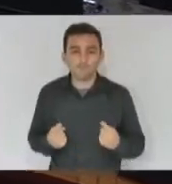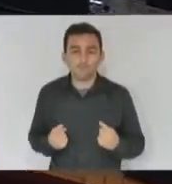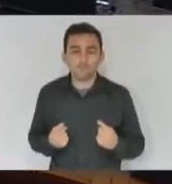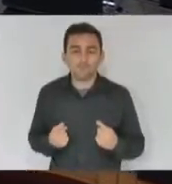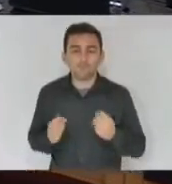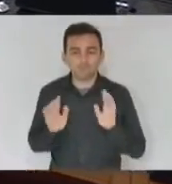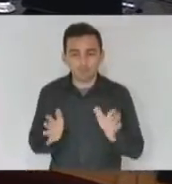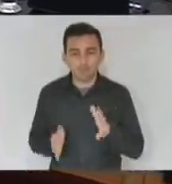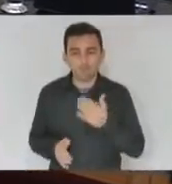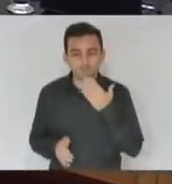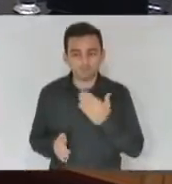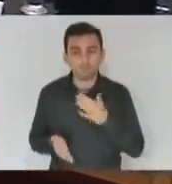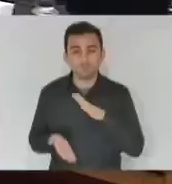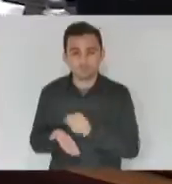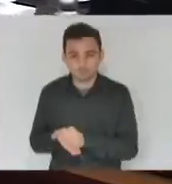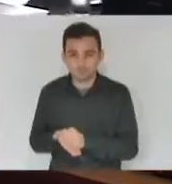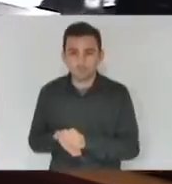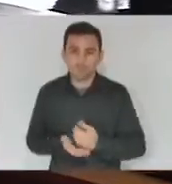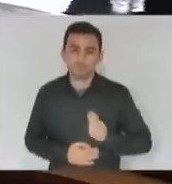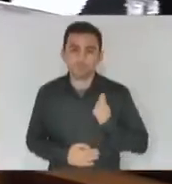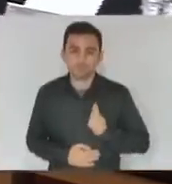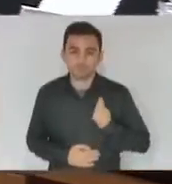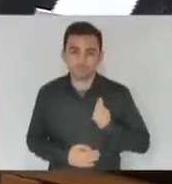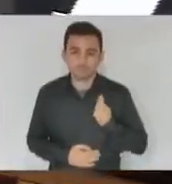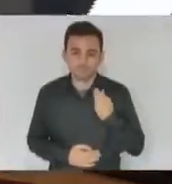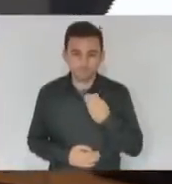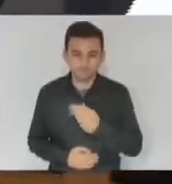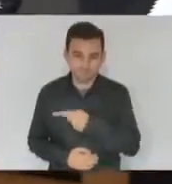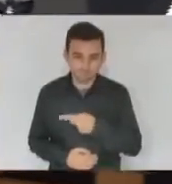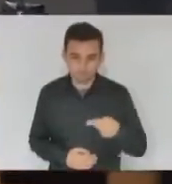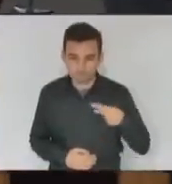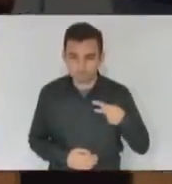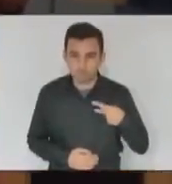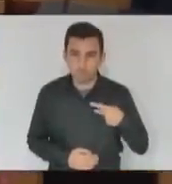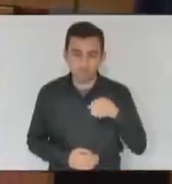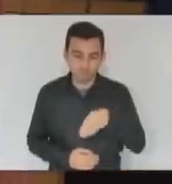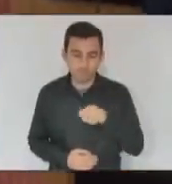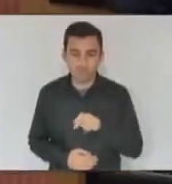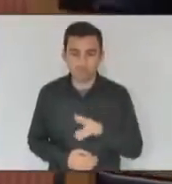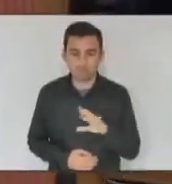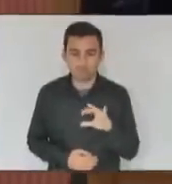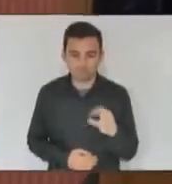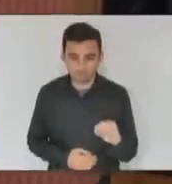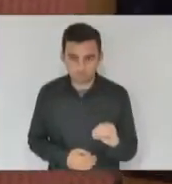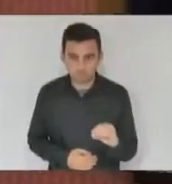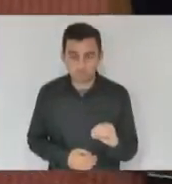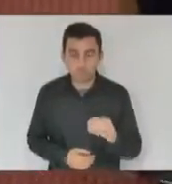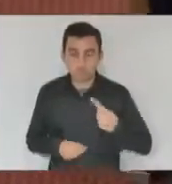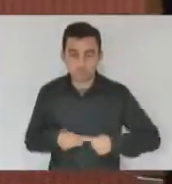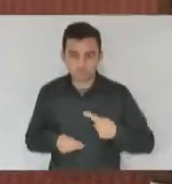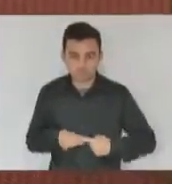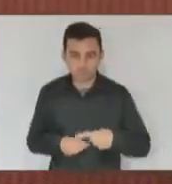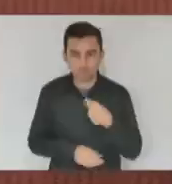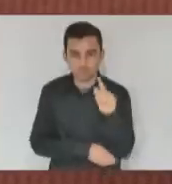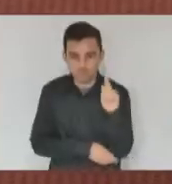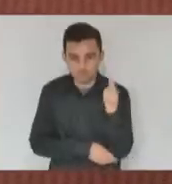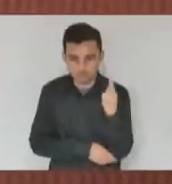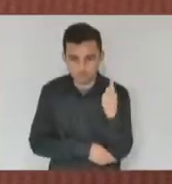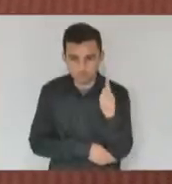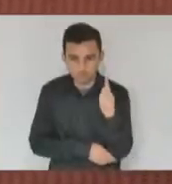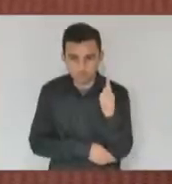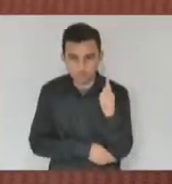a presença do pastor Márcio, presidente do Conselho de Pastores da cidade de Gaspar, acompanhado também